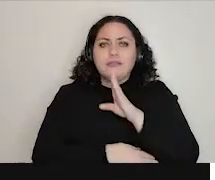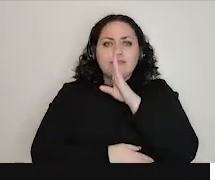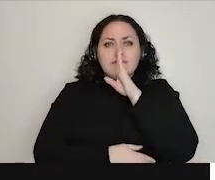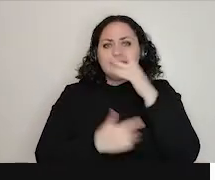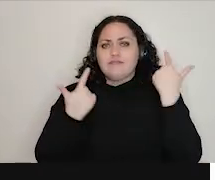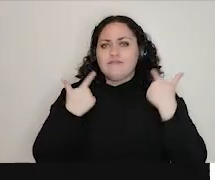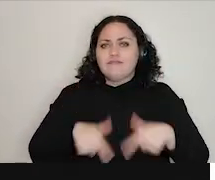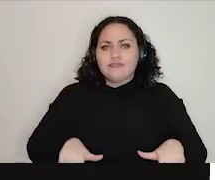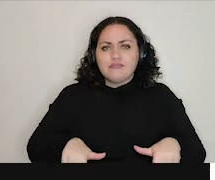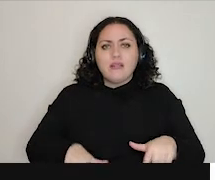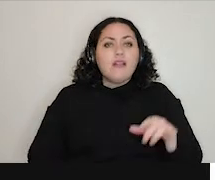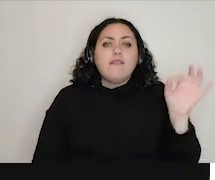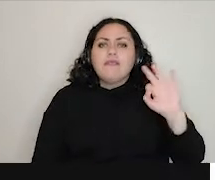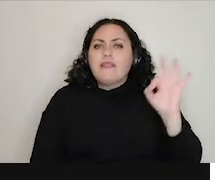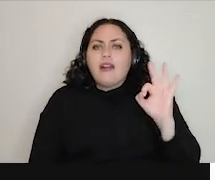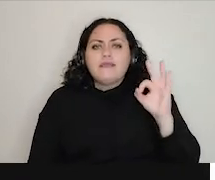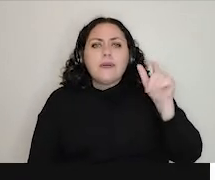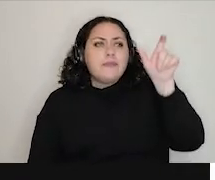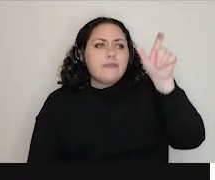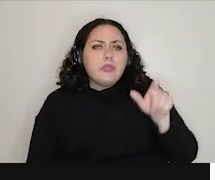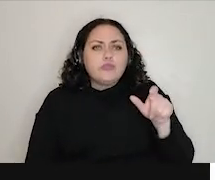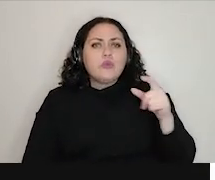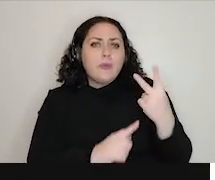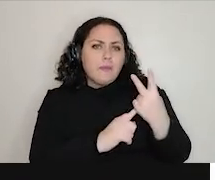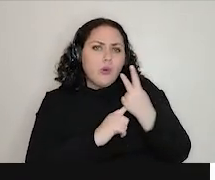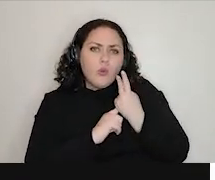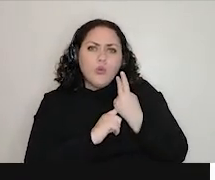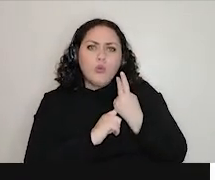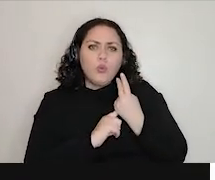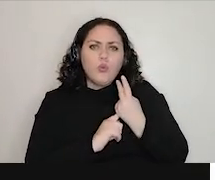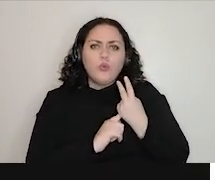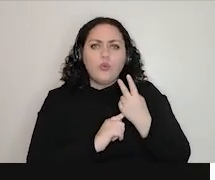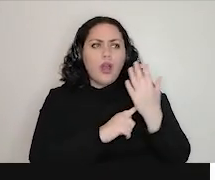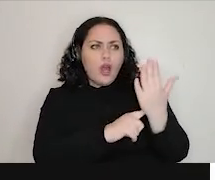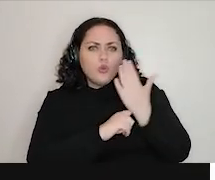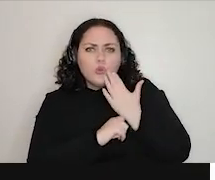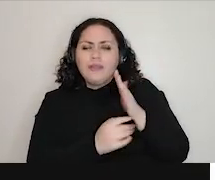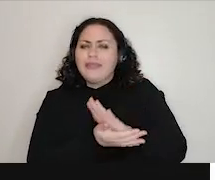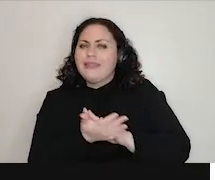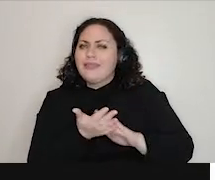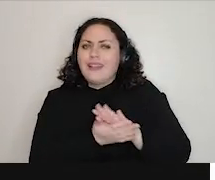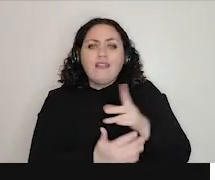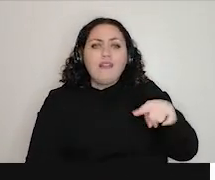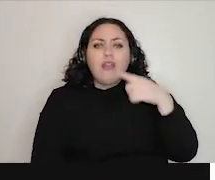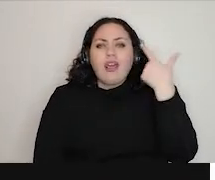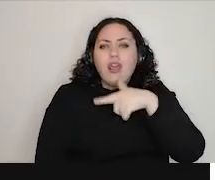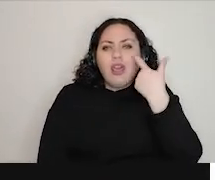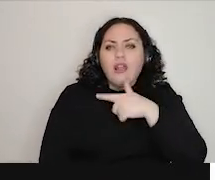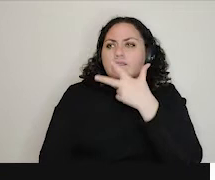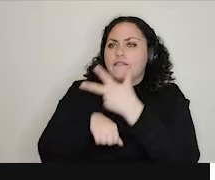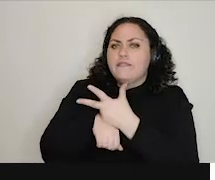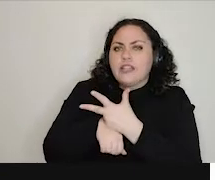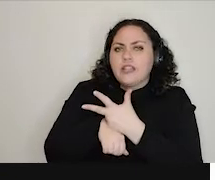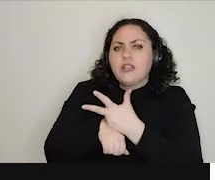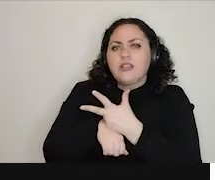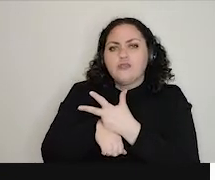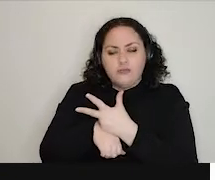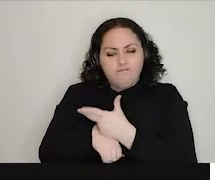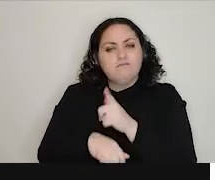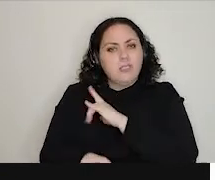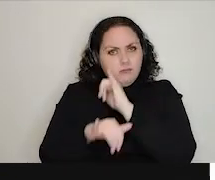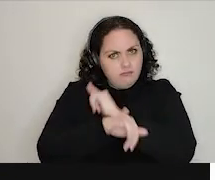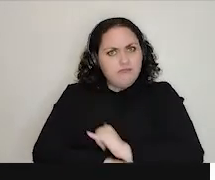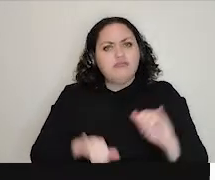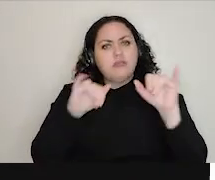de acolher e de ver que ele estava com sofrimento psíquico. E ficaram rindo, fazendo vídeos, né? Isso